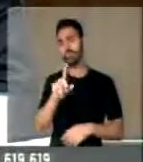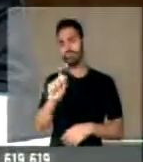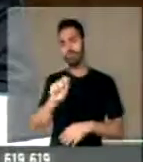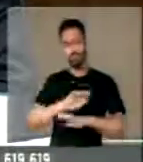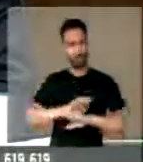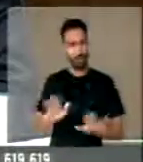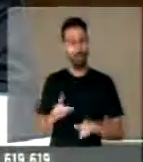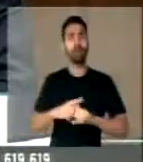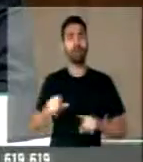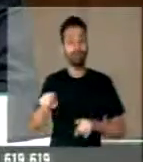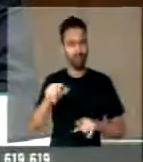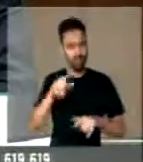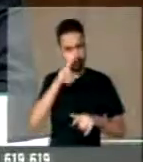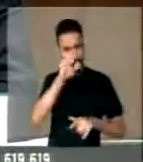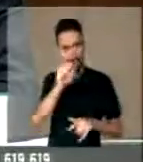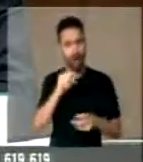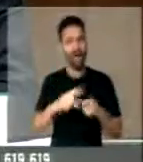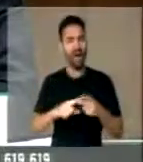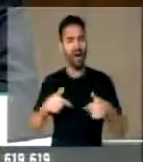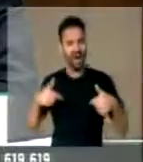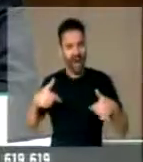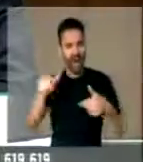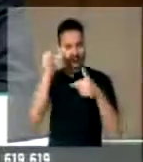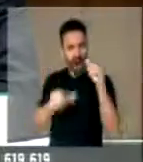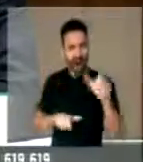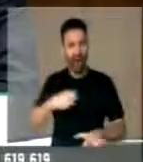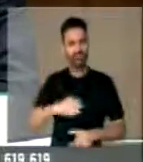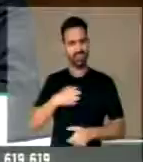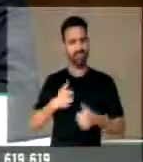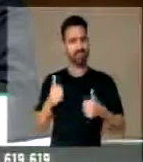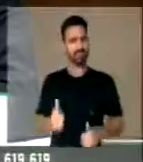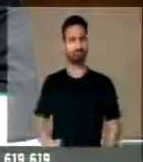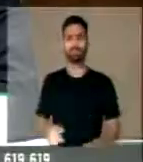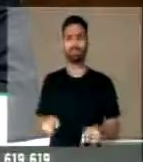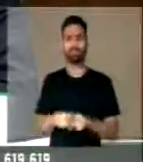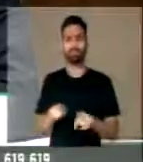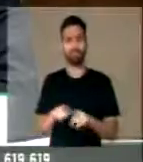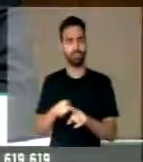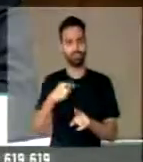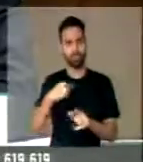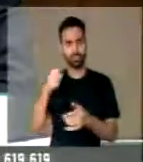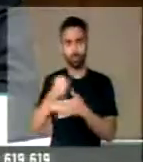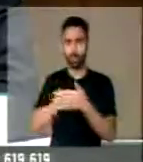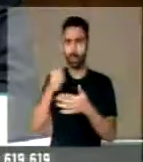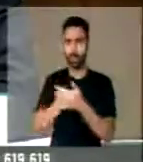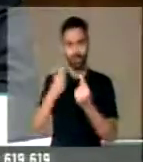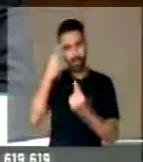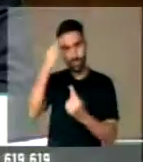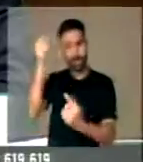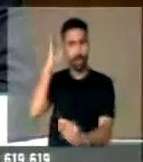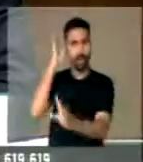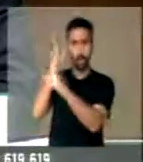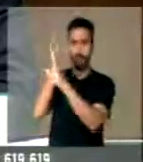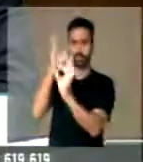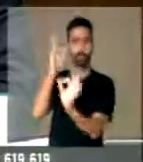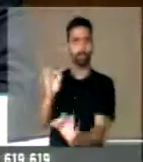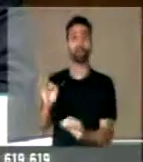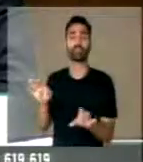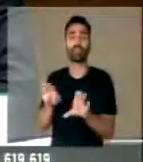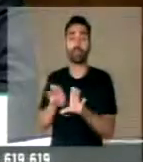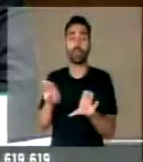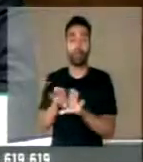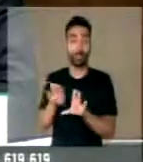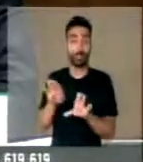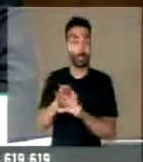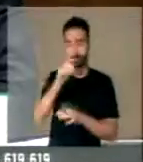sua força, pela bravura dos seus heróis, pela chama dos seus ideais, pelas vidas dadas em oferenda à